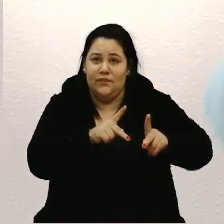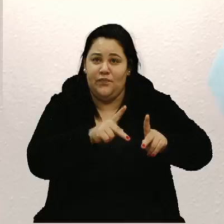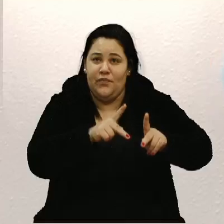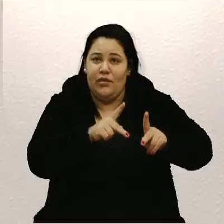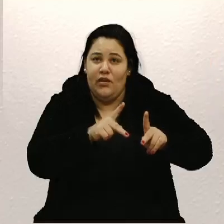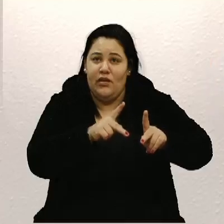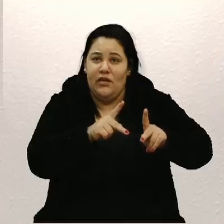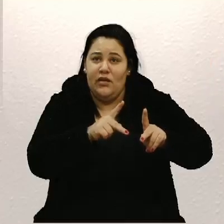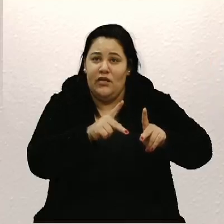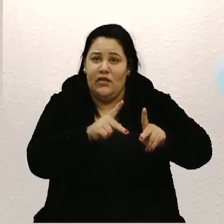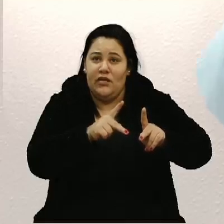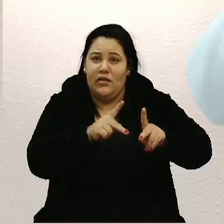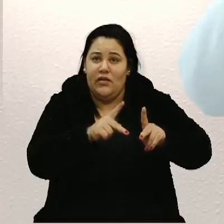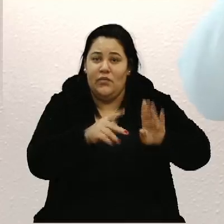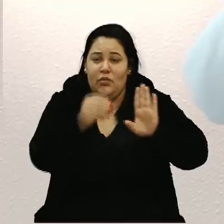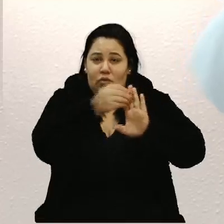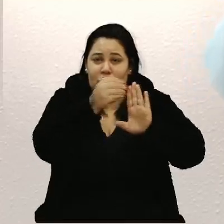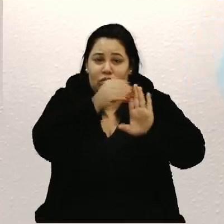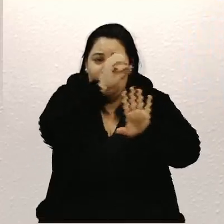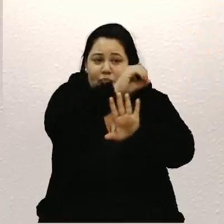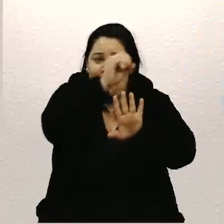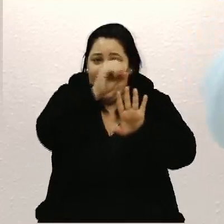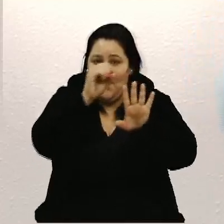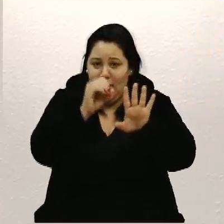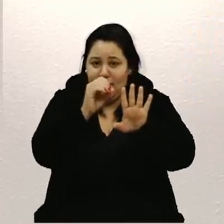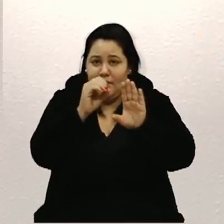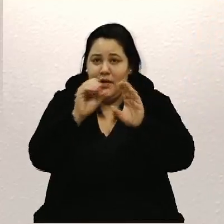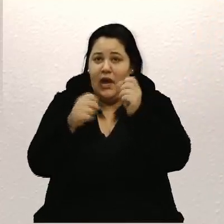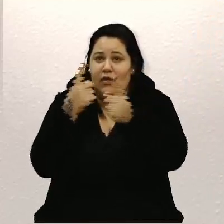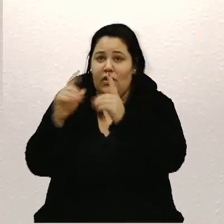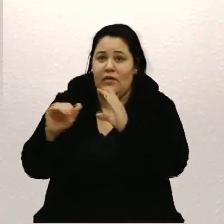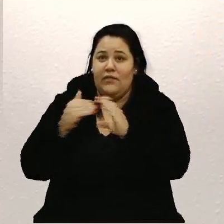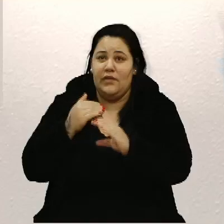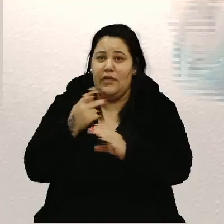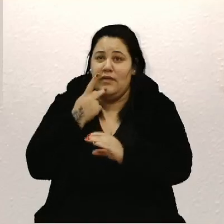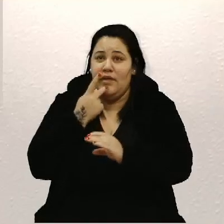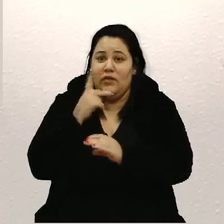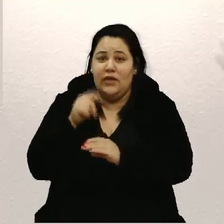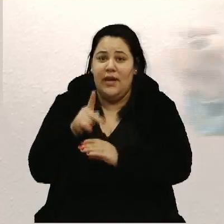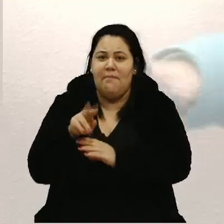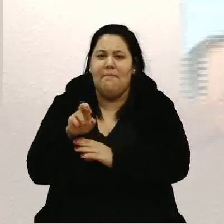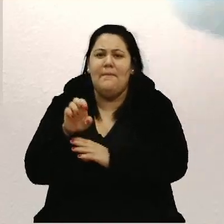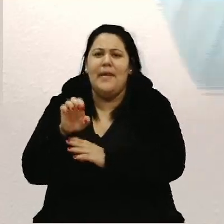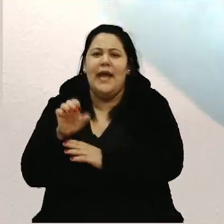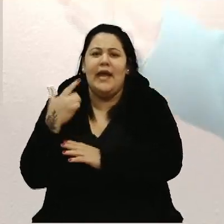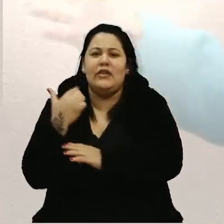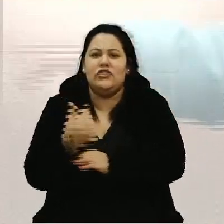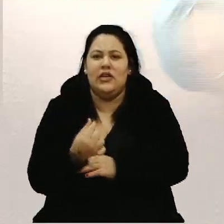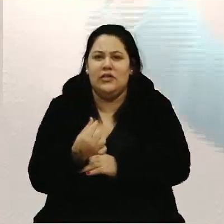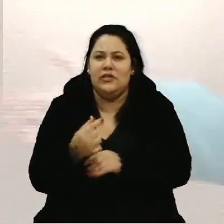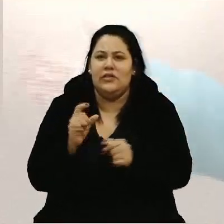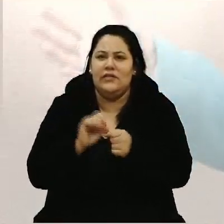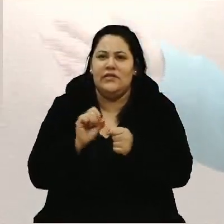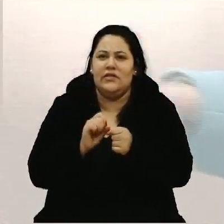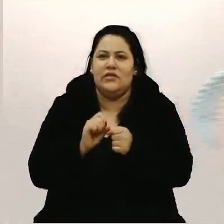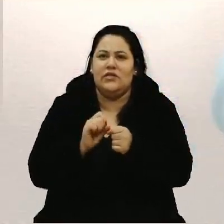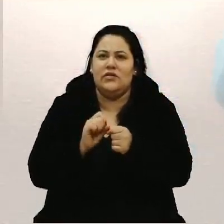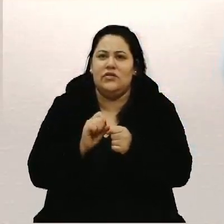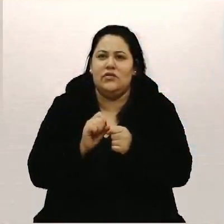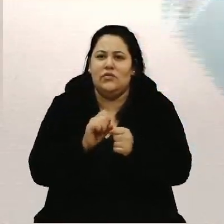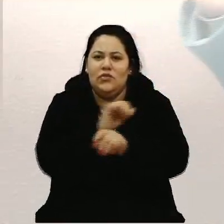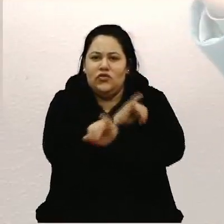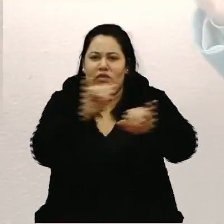mandou, ele é do partido de vocês, já está se anunciando como pré-candidato. E ele está fazendo uma postagem, colocando para todo mundo